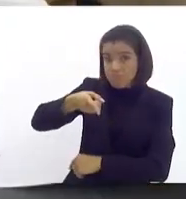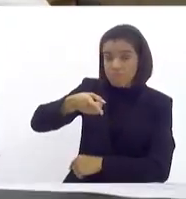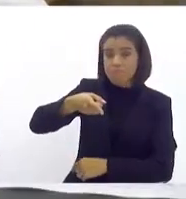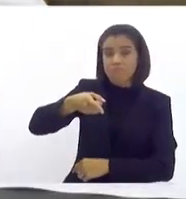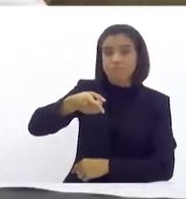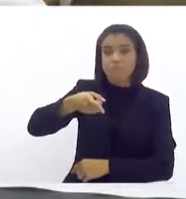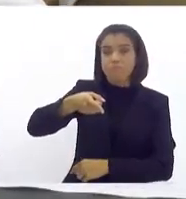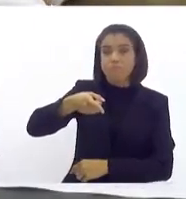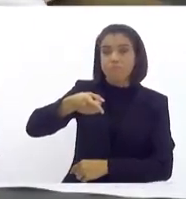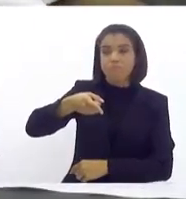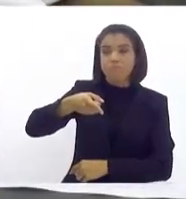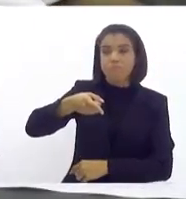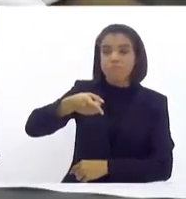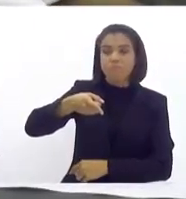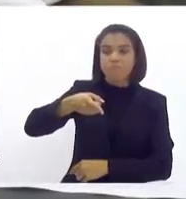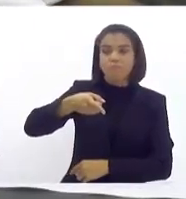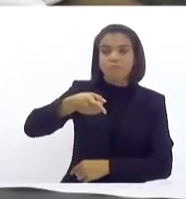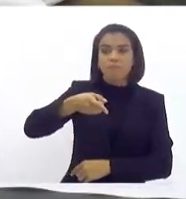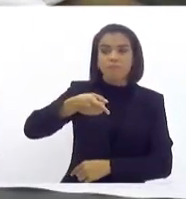que